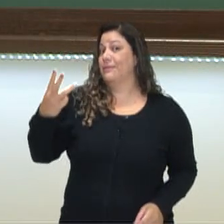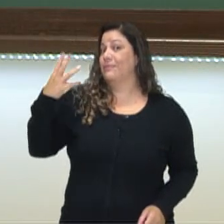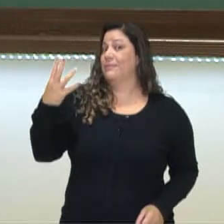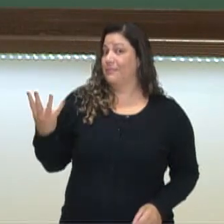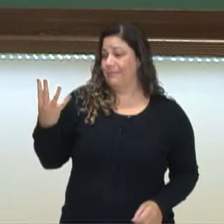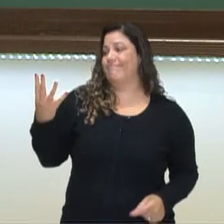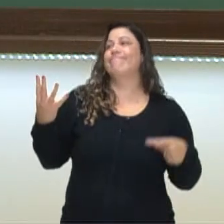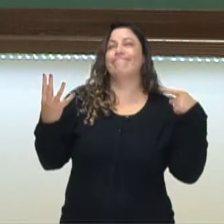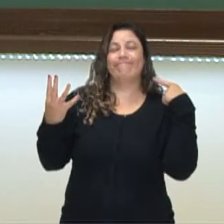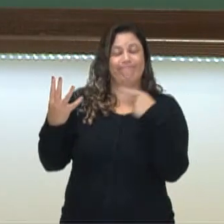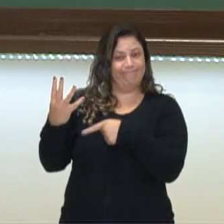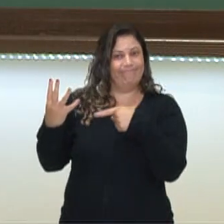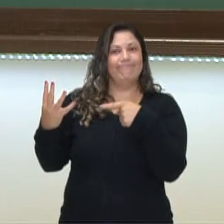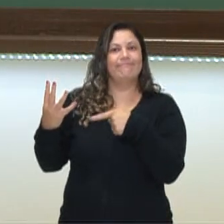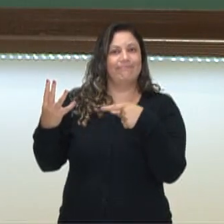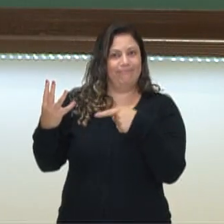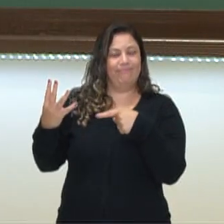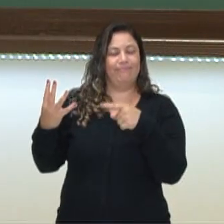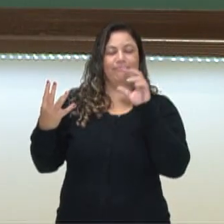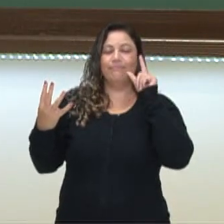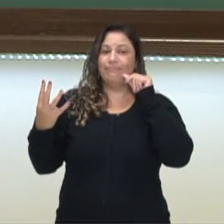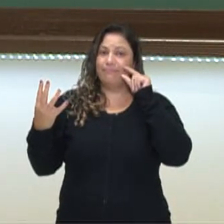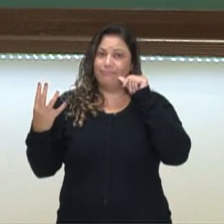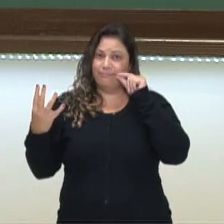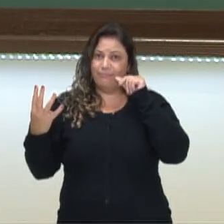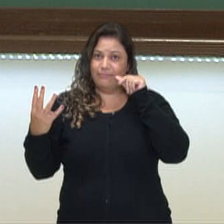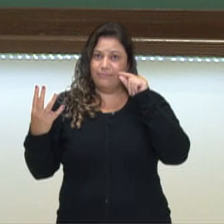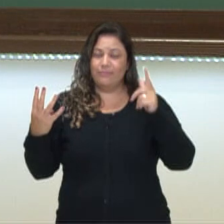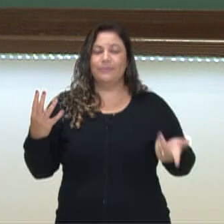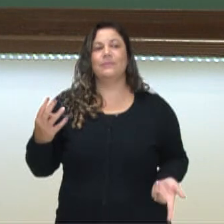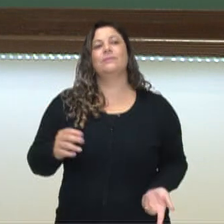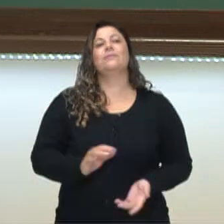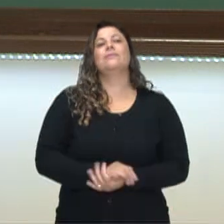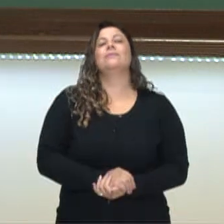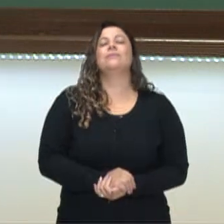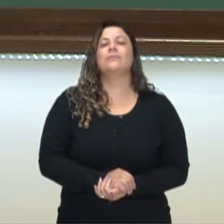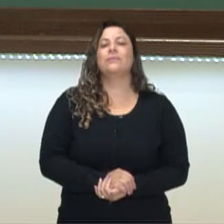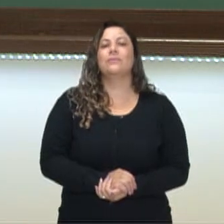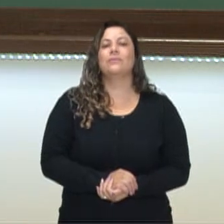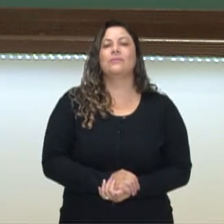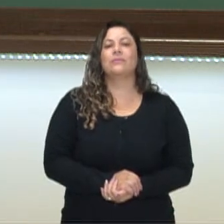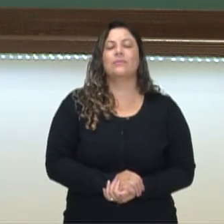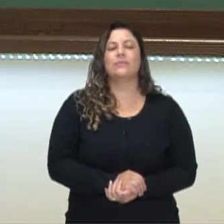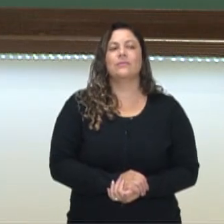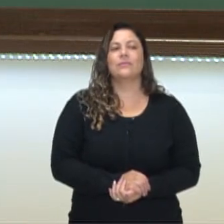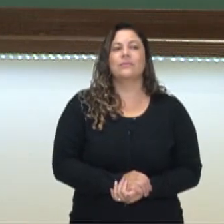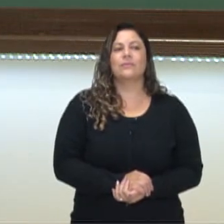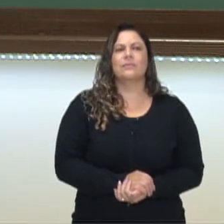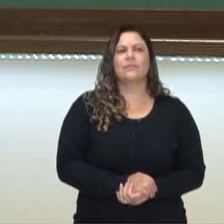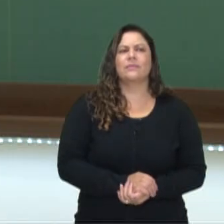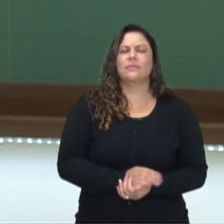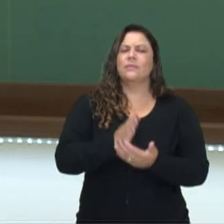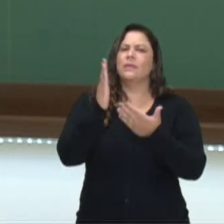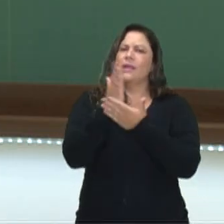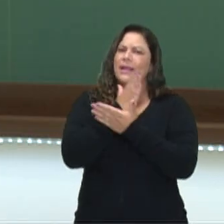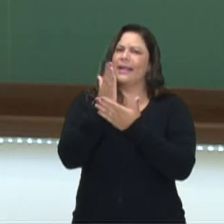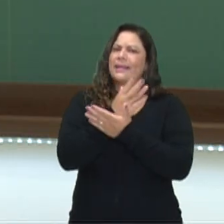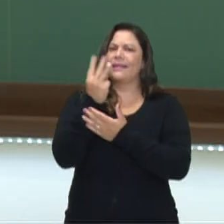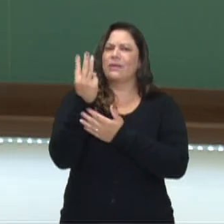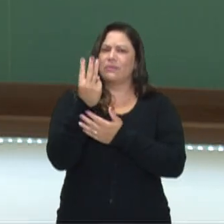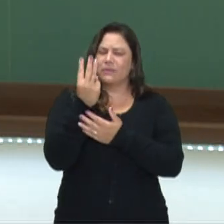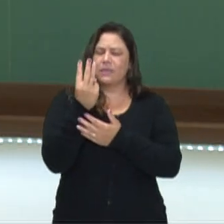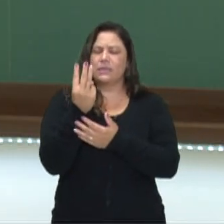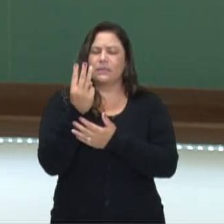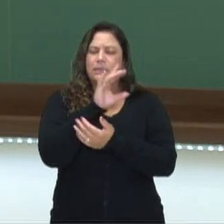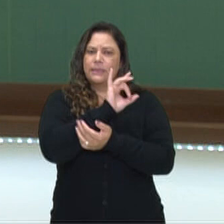1, 4, que são os 4 lápis, certo? Bem facinho. E os 3 cadernos?